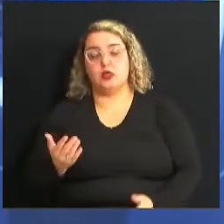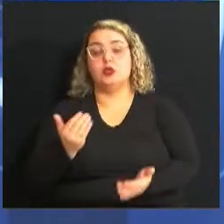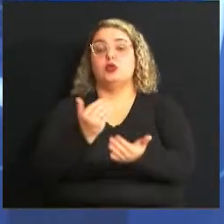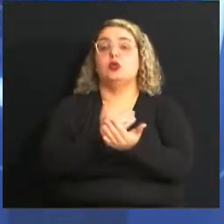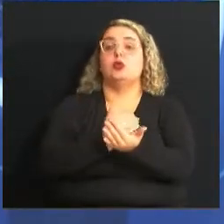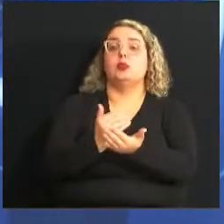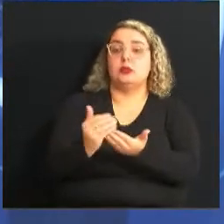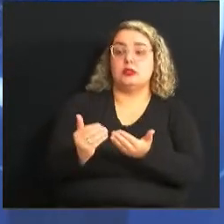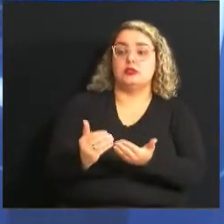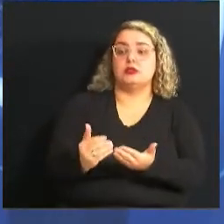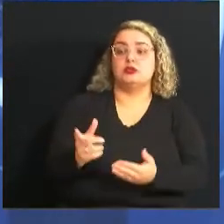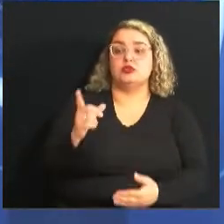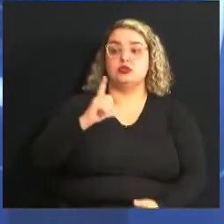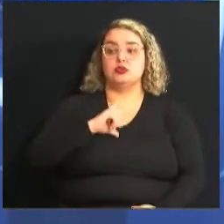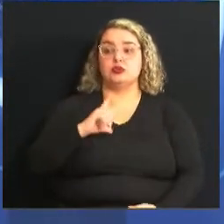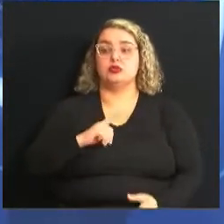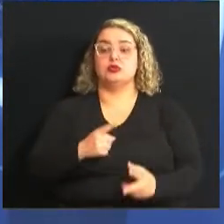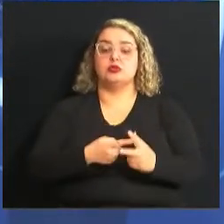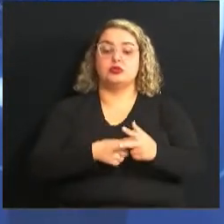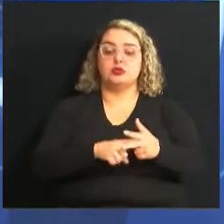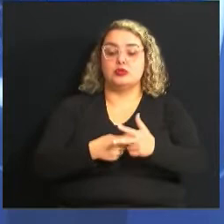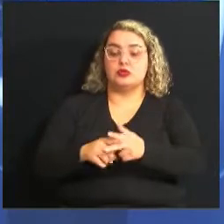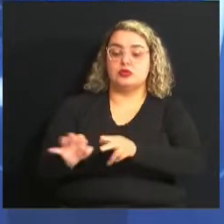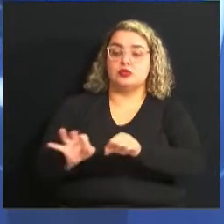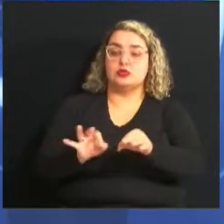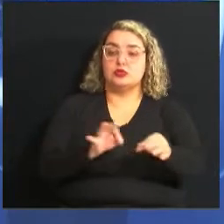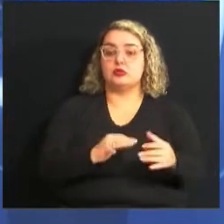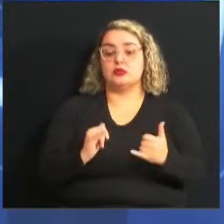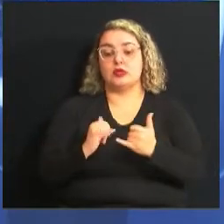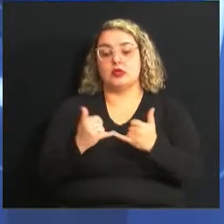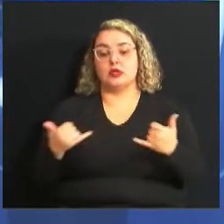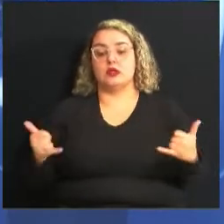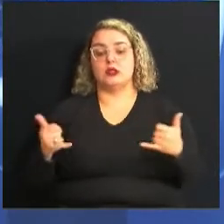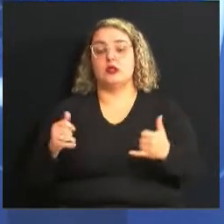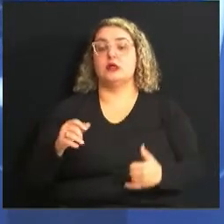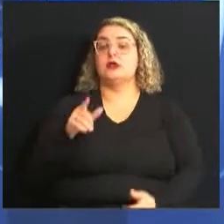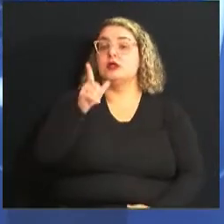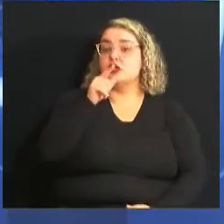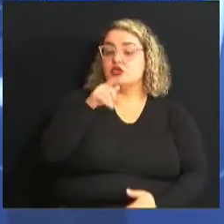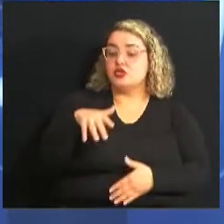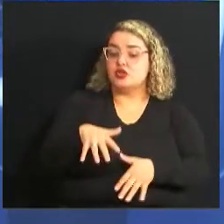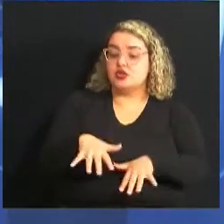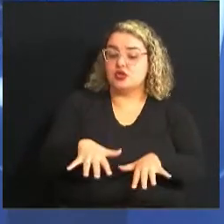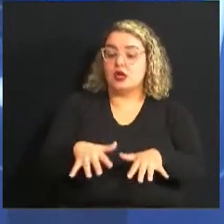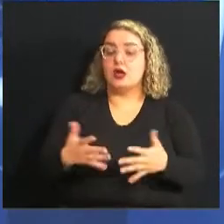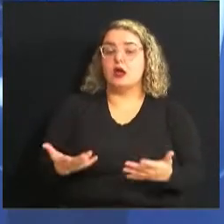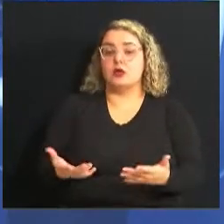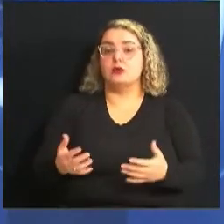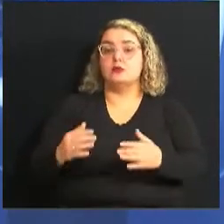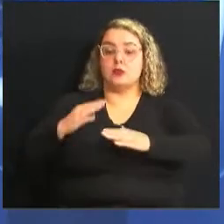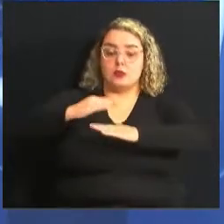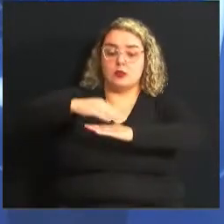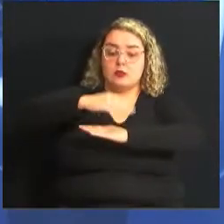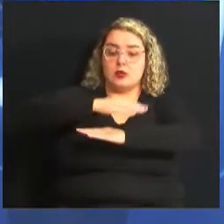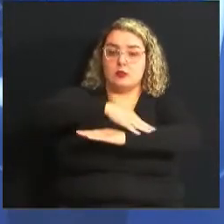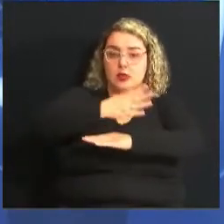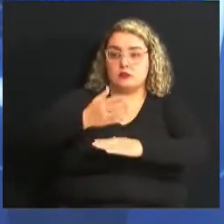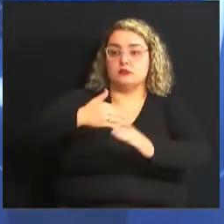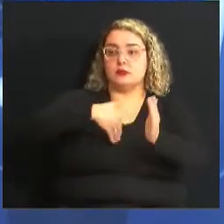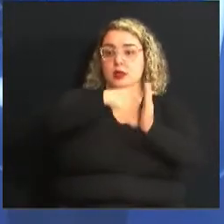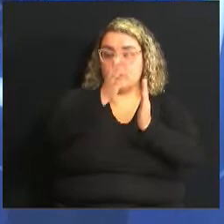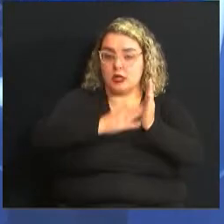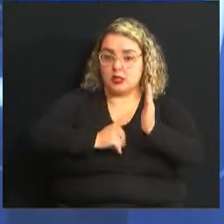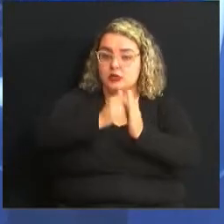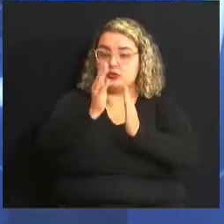estavam previstos reparos nas redes elétrica, hidráulica e a pintura, consertos no telhado e consertos nas